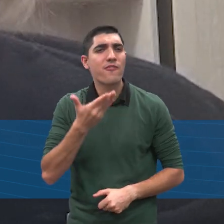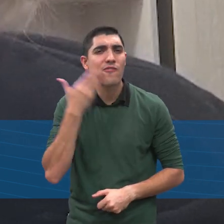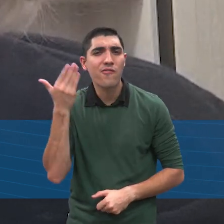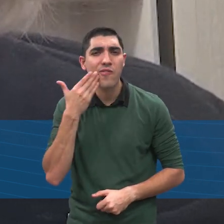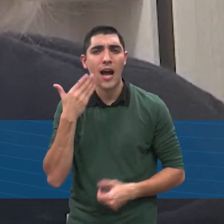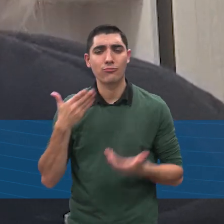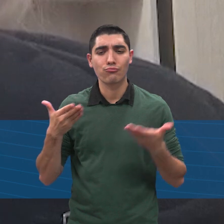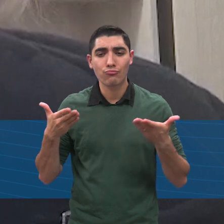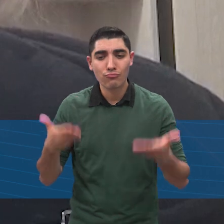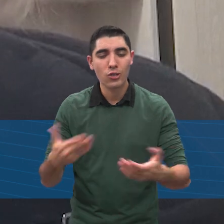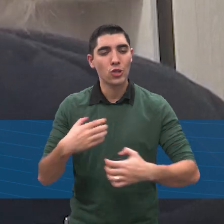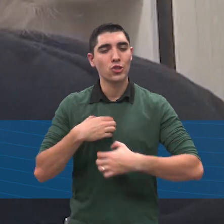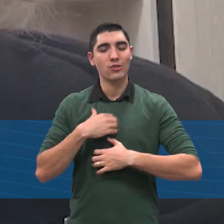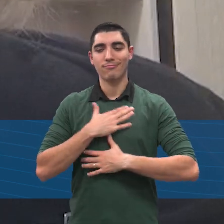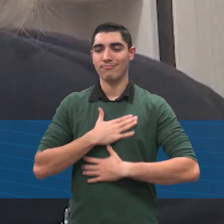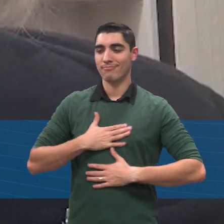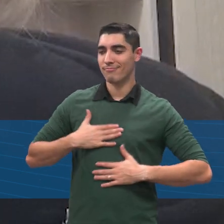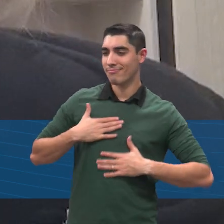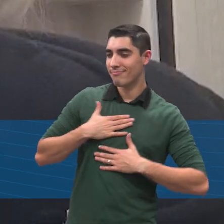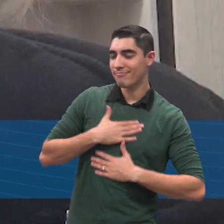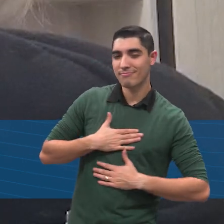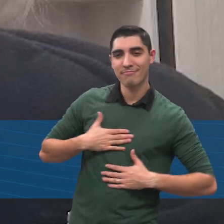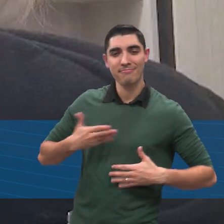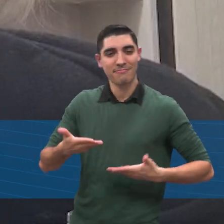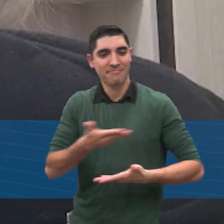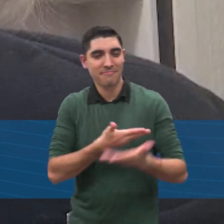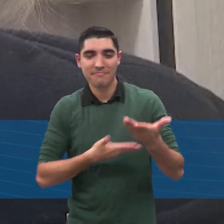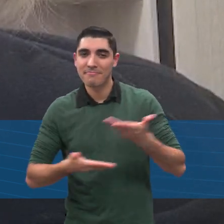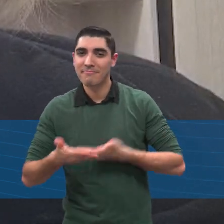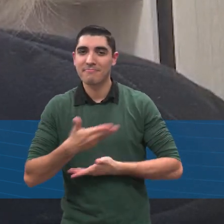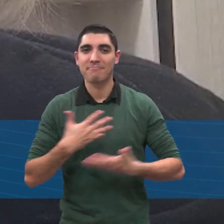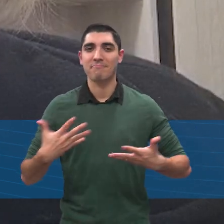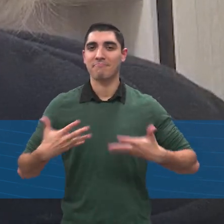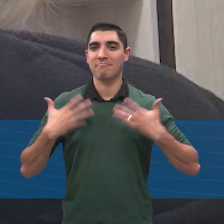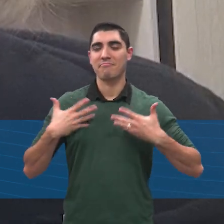que permita realmente um